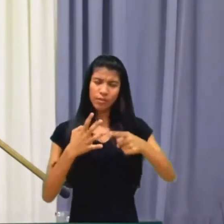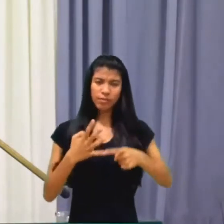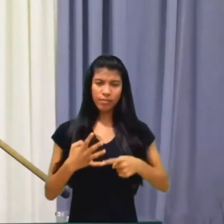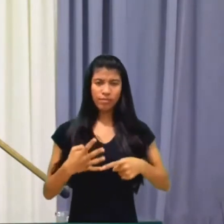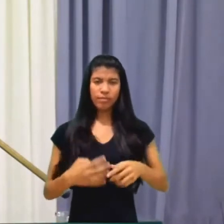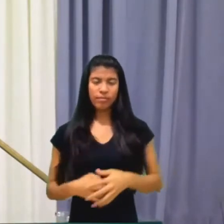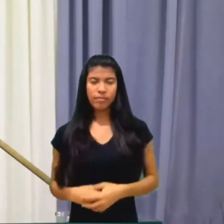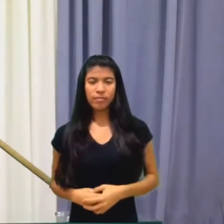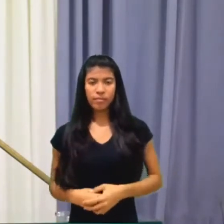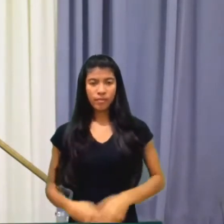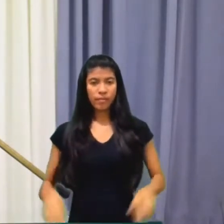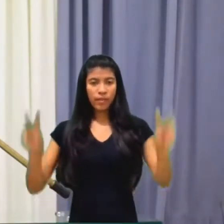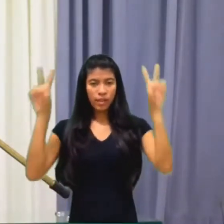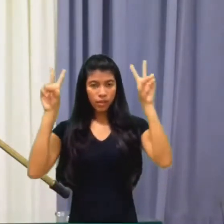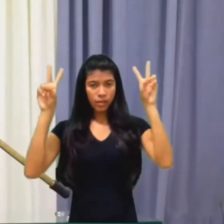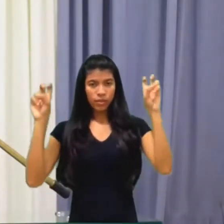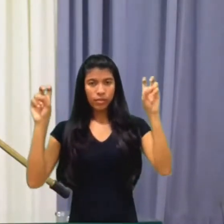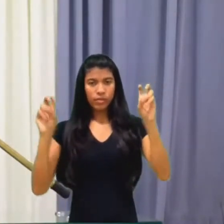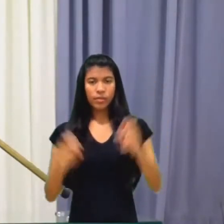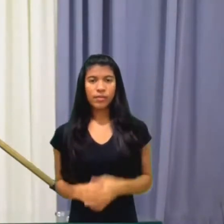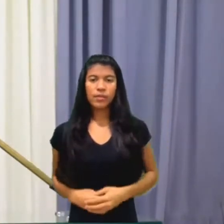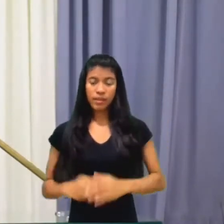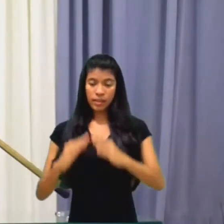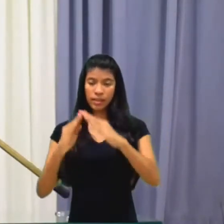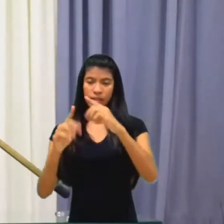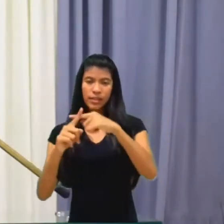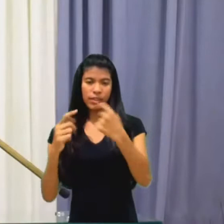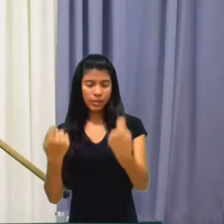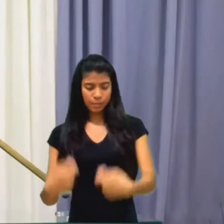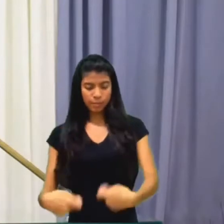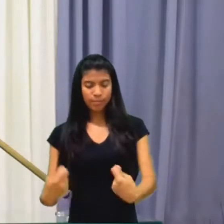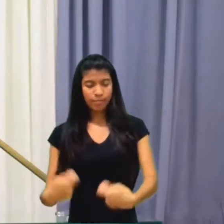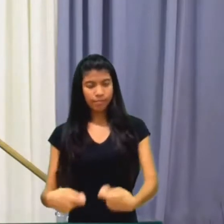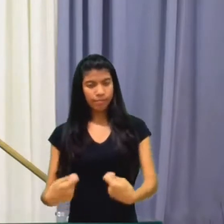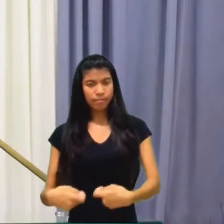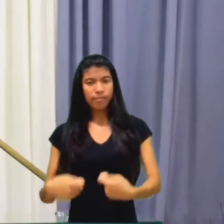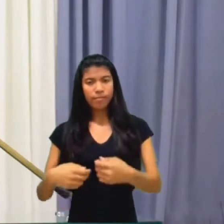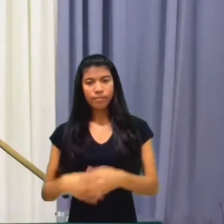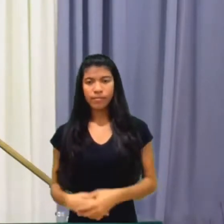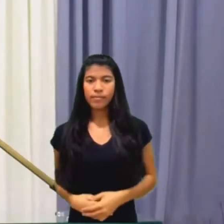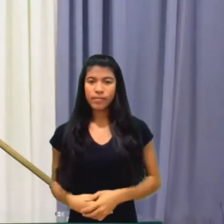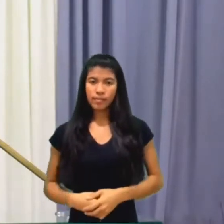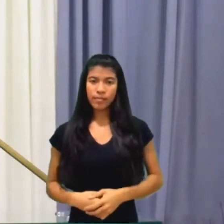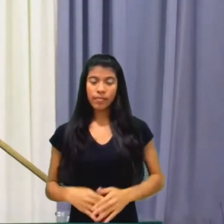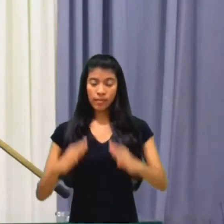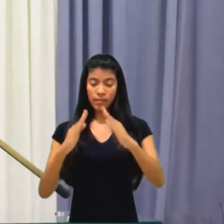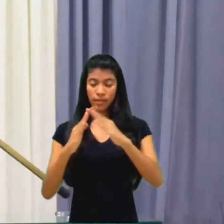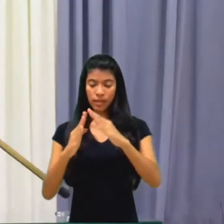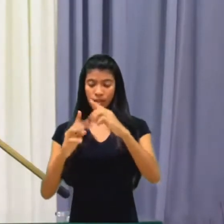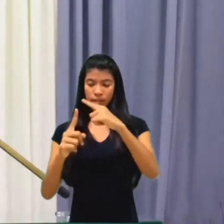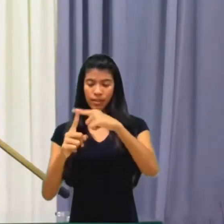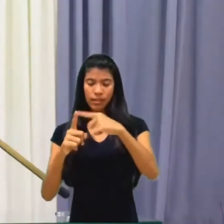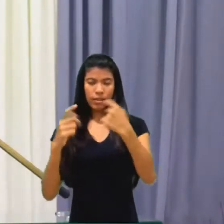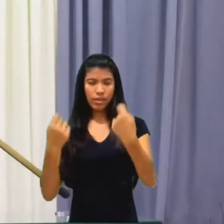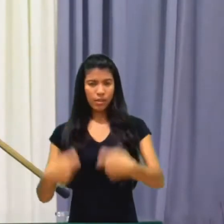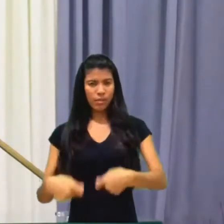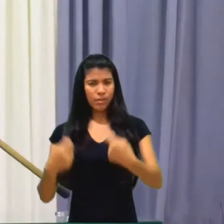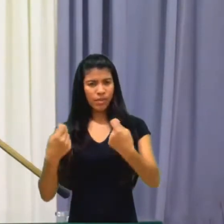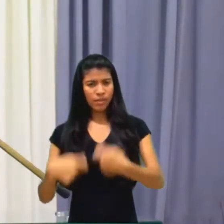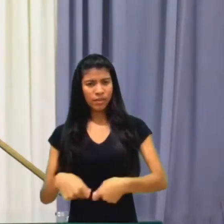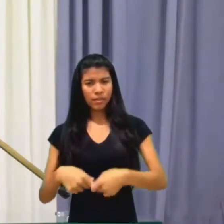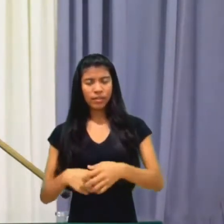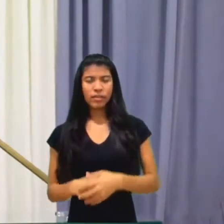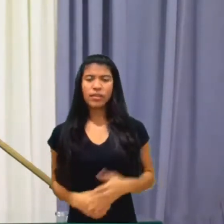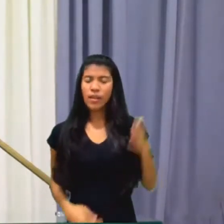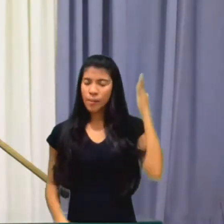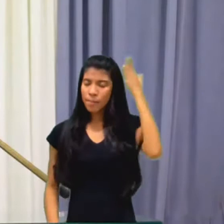a respeito do que a igreja necessita hoje. A igreja necessita hoje da